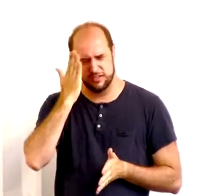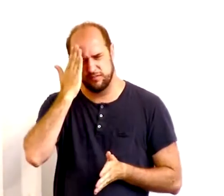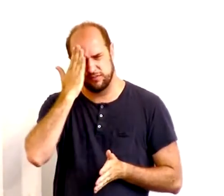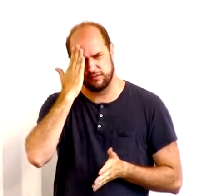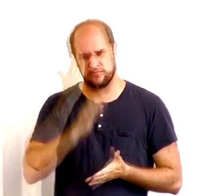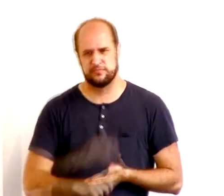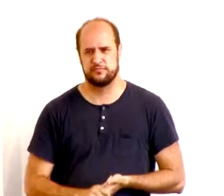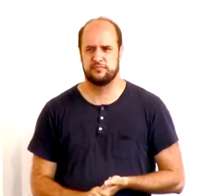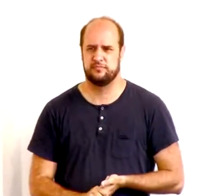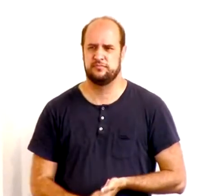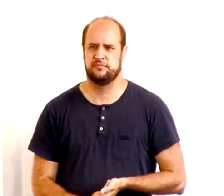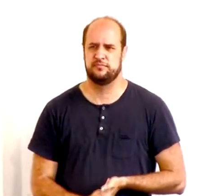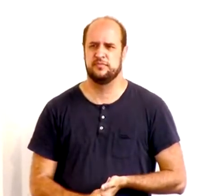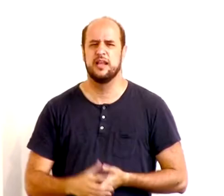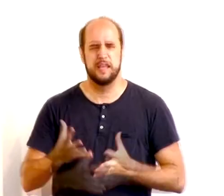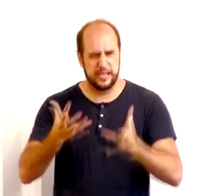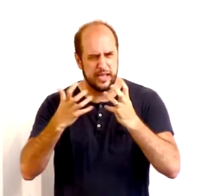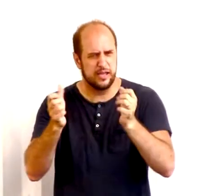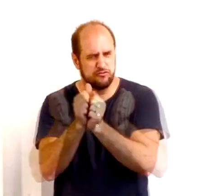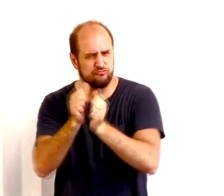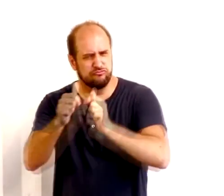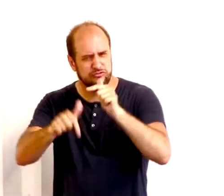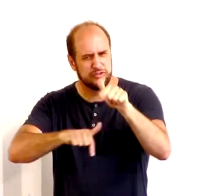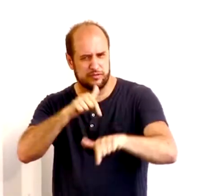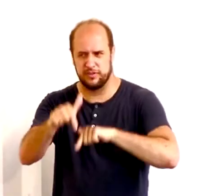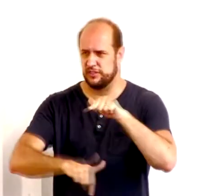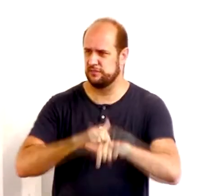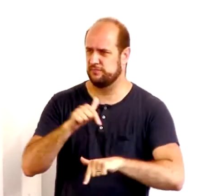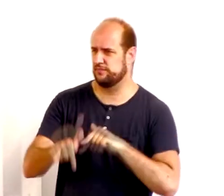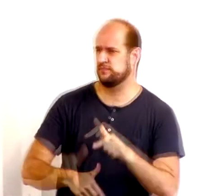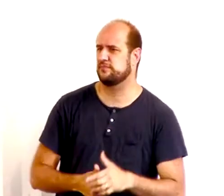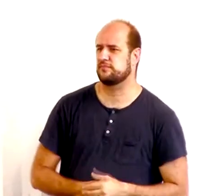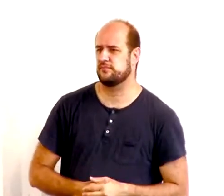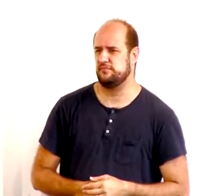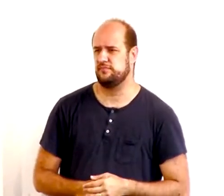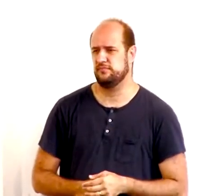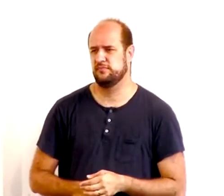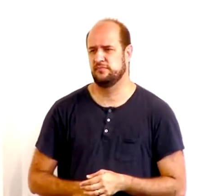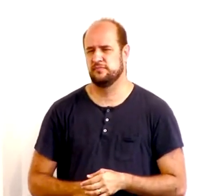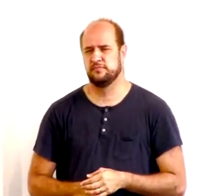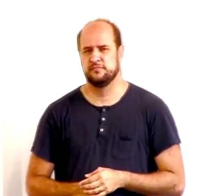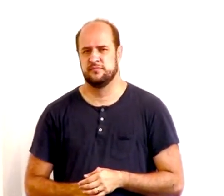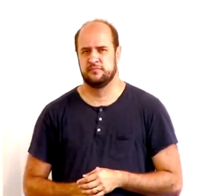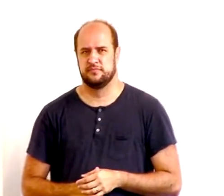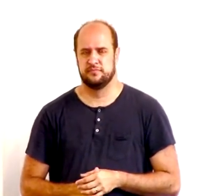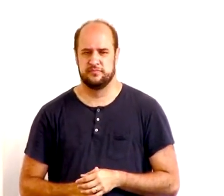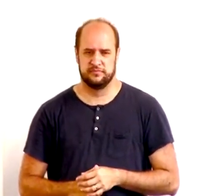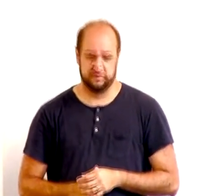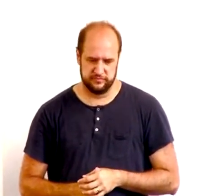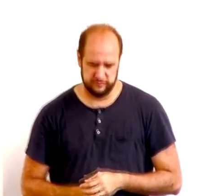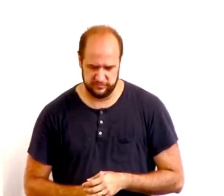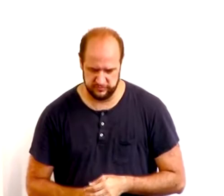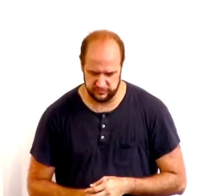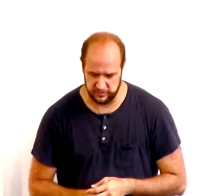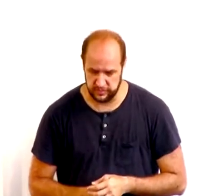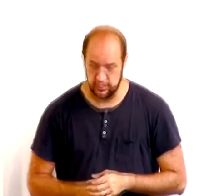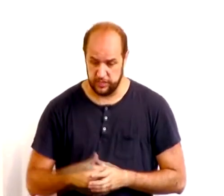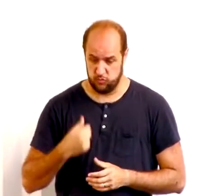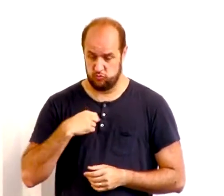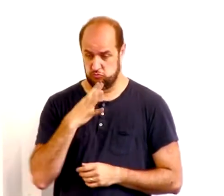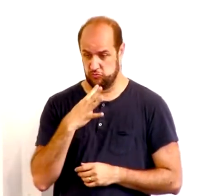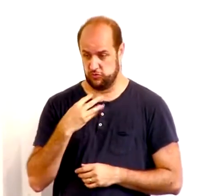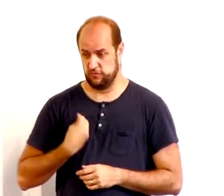quero me congratular contigo. Eu tenho encontrado muita gente assim, eu louvo a Deus por isso. Dentre os grandes mestres que eu